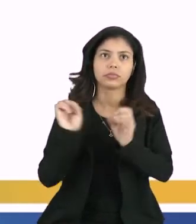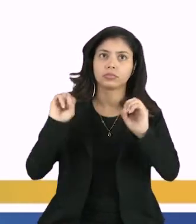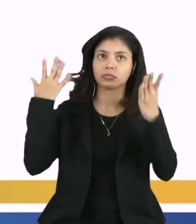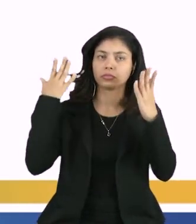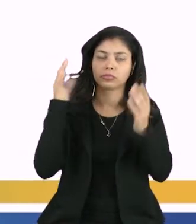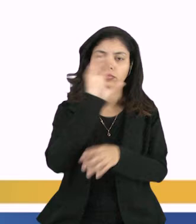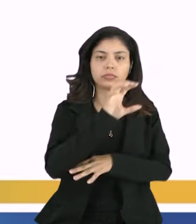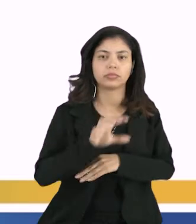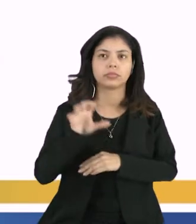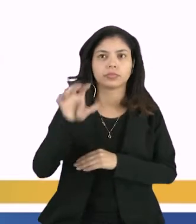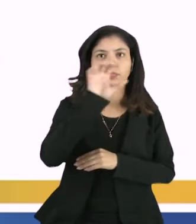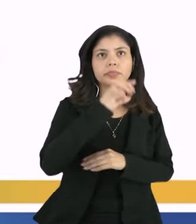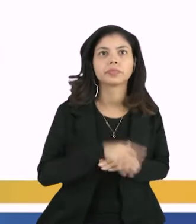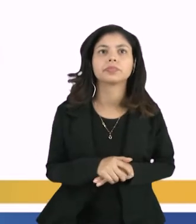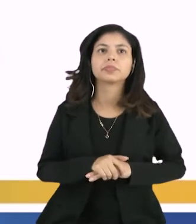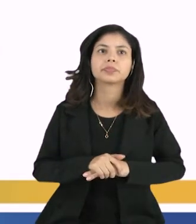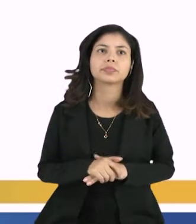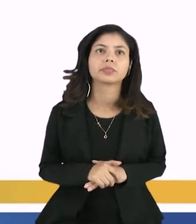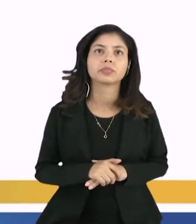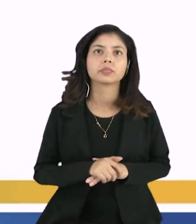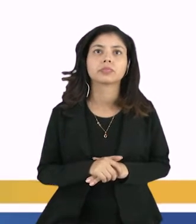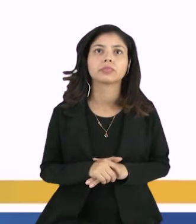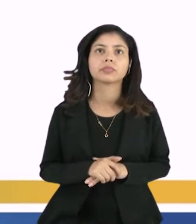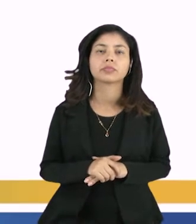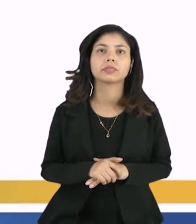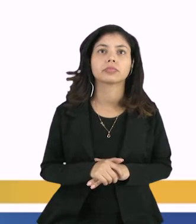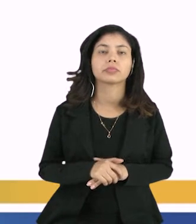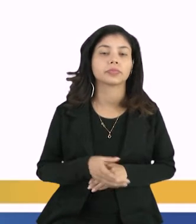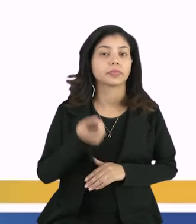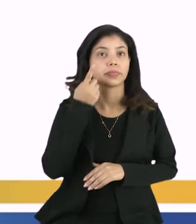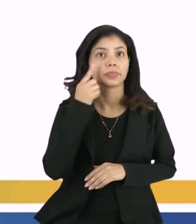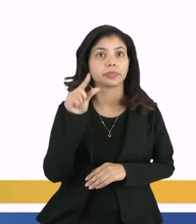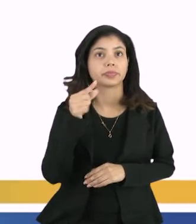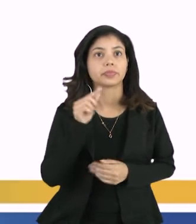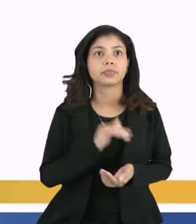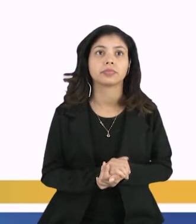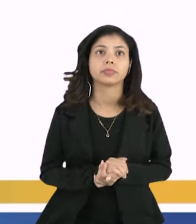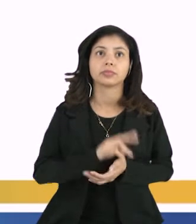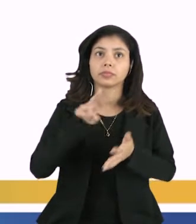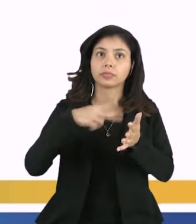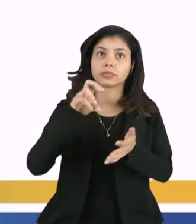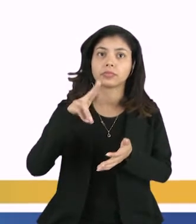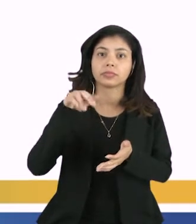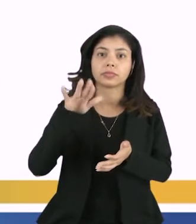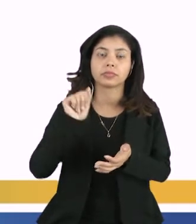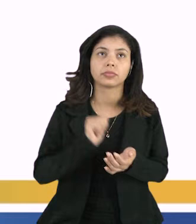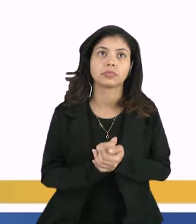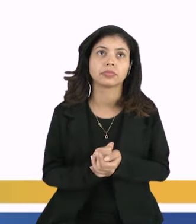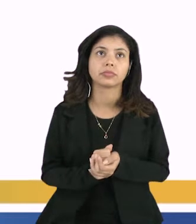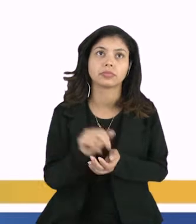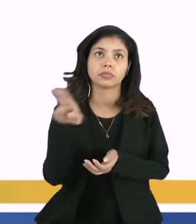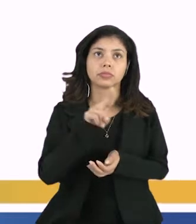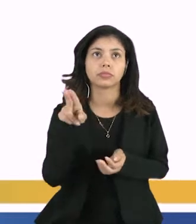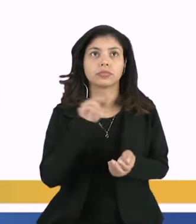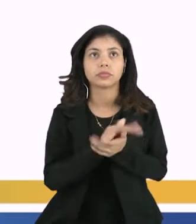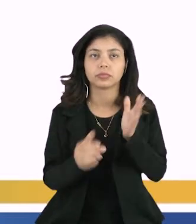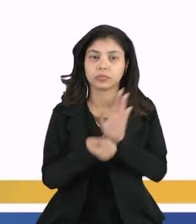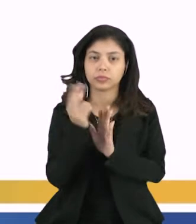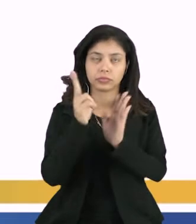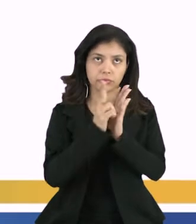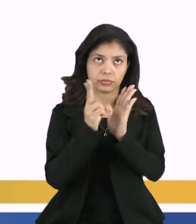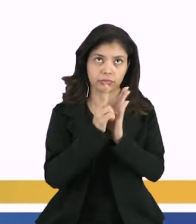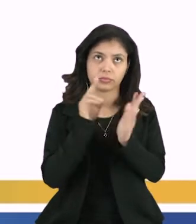festas da região. E aí a gente vai ver um pouquinho sobre a dança do carimbó, né? O nome da dança é de